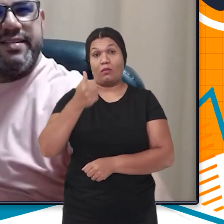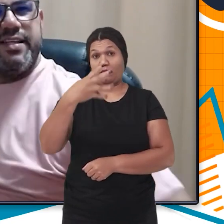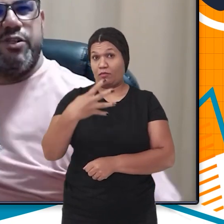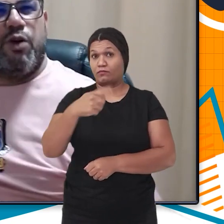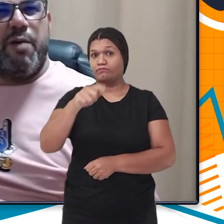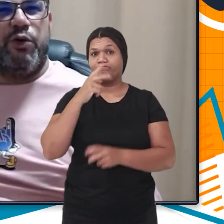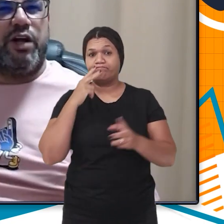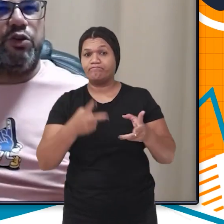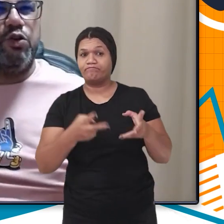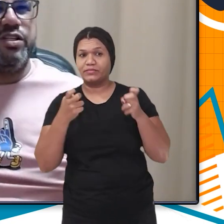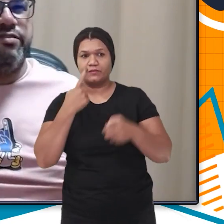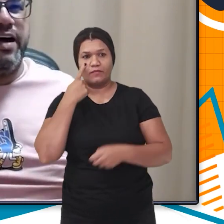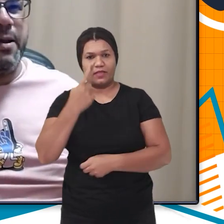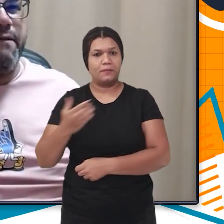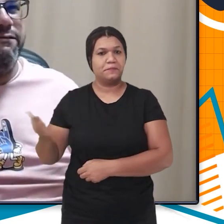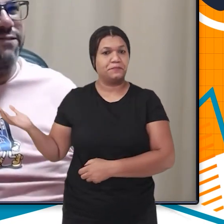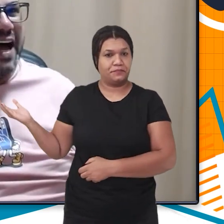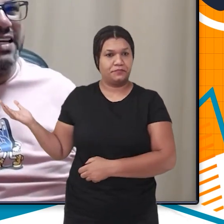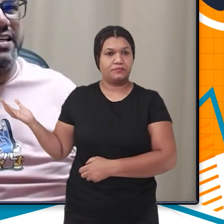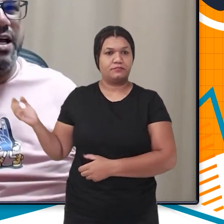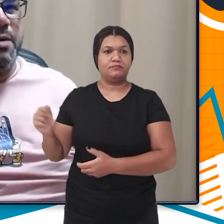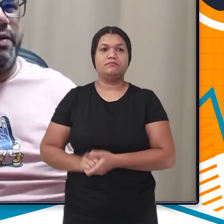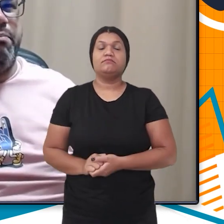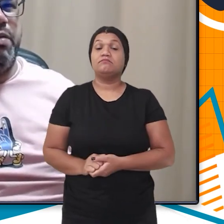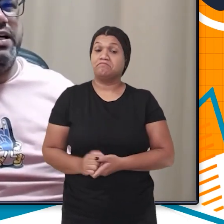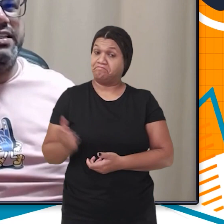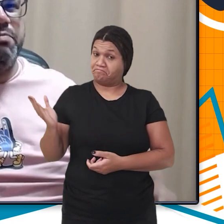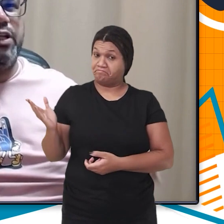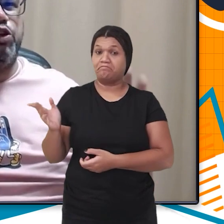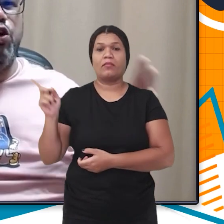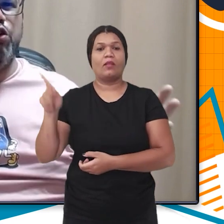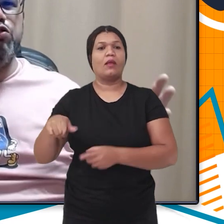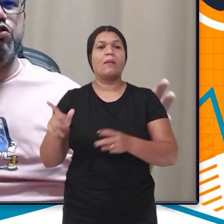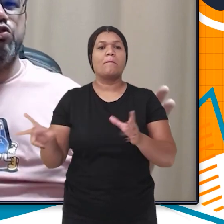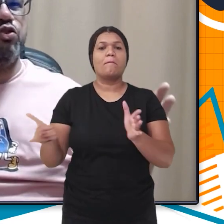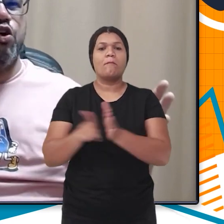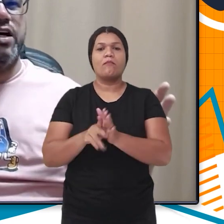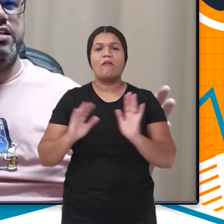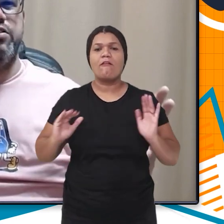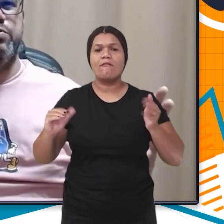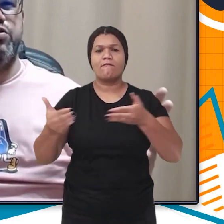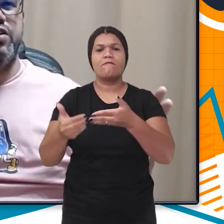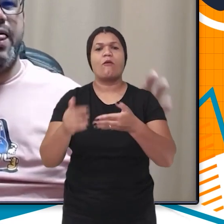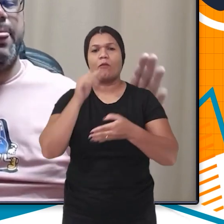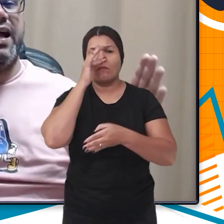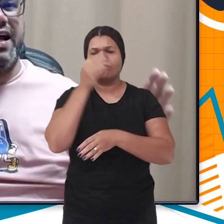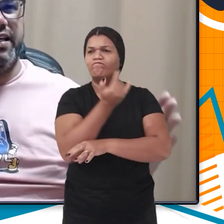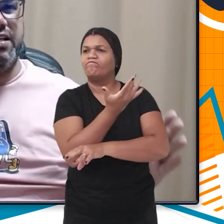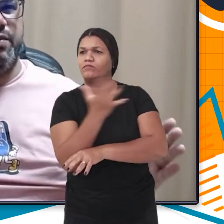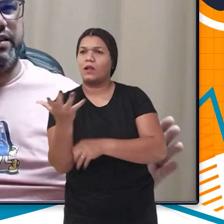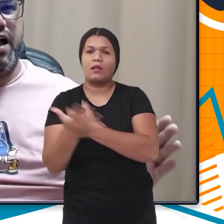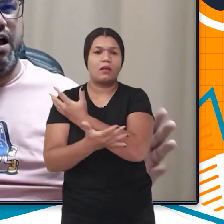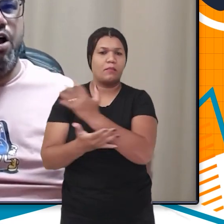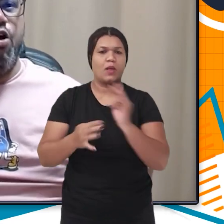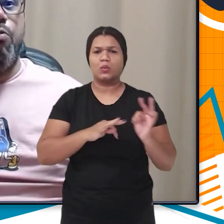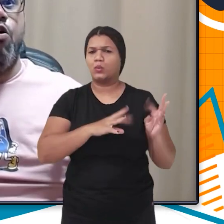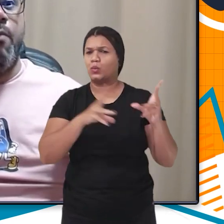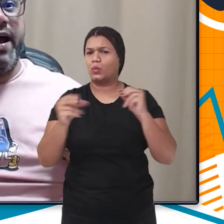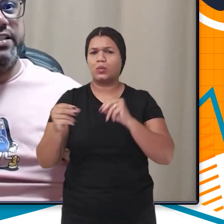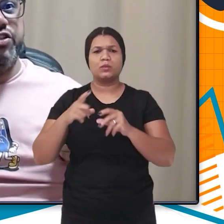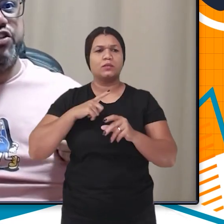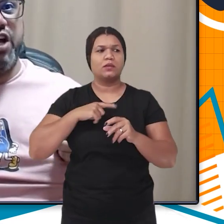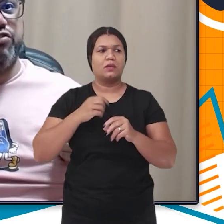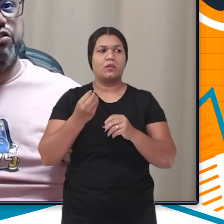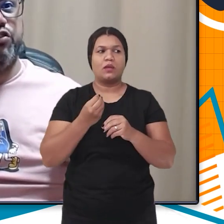essa presença do carbono 14 vale para a planta e para todos os organismos na cadeia alimentar.